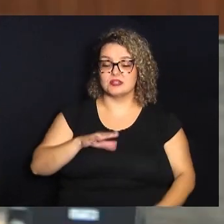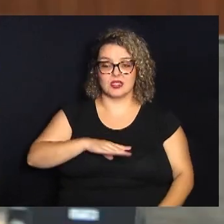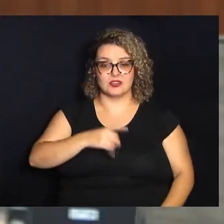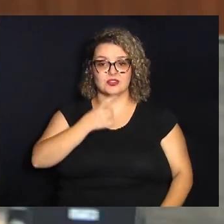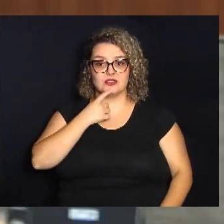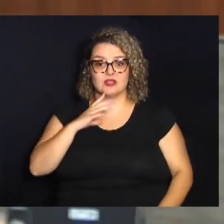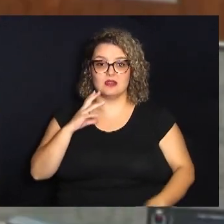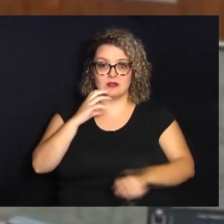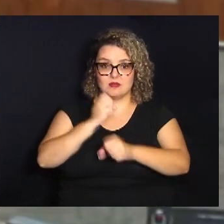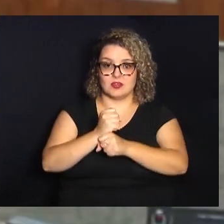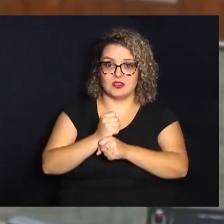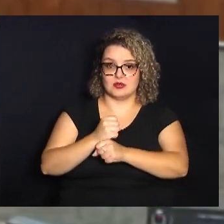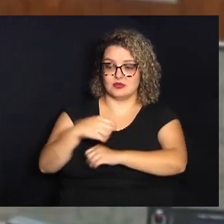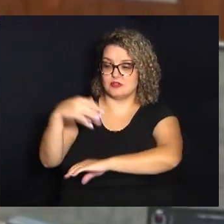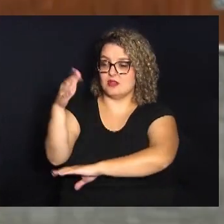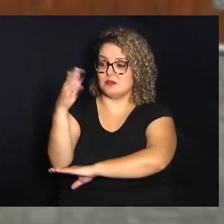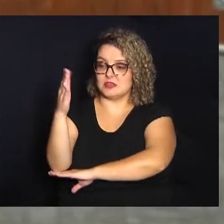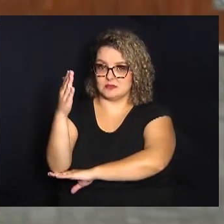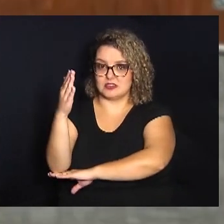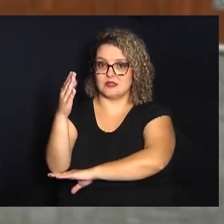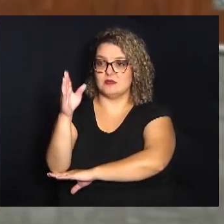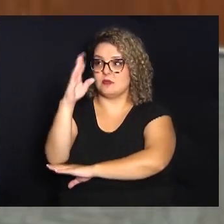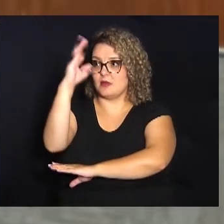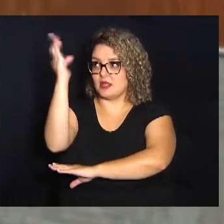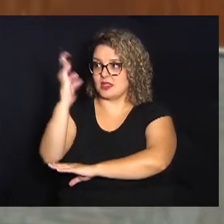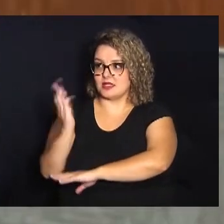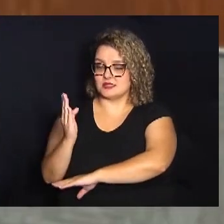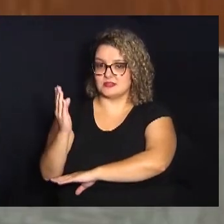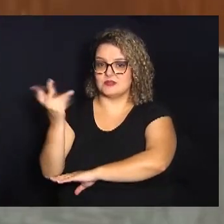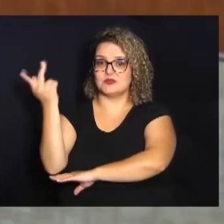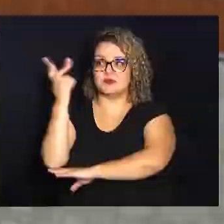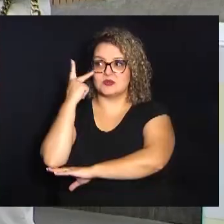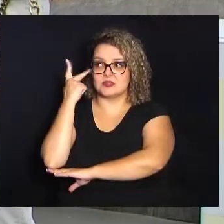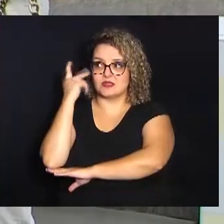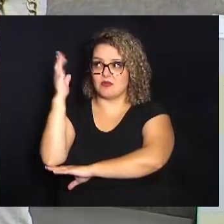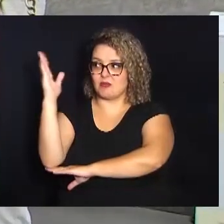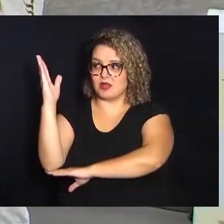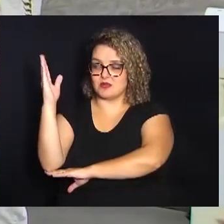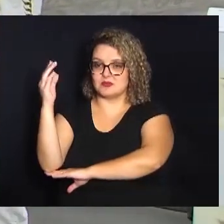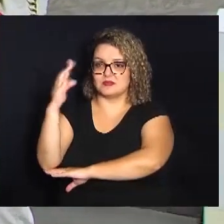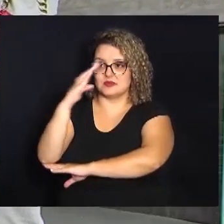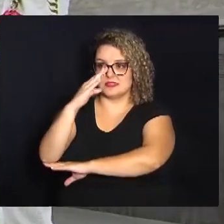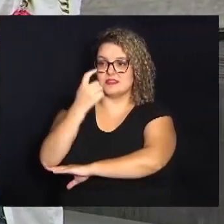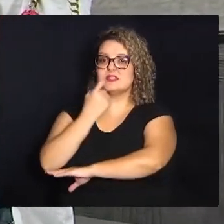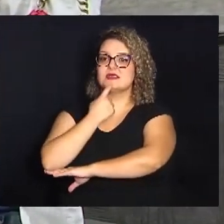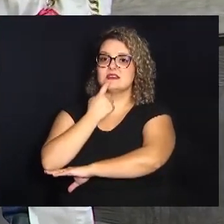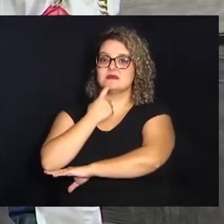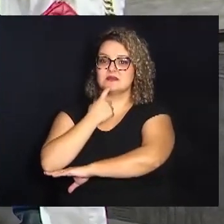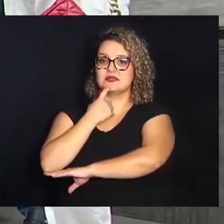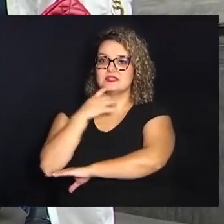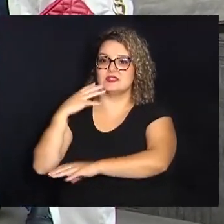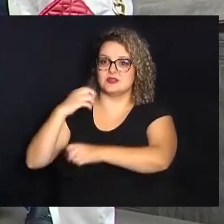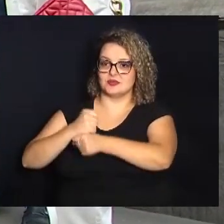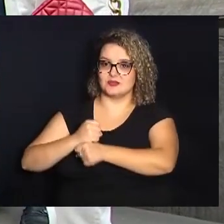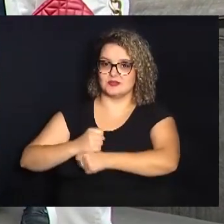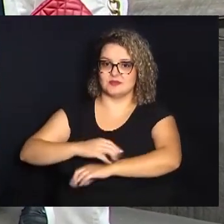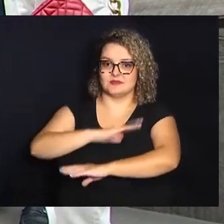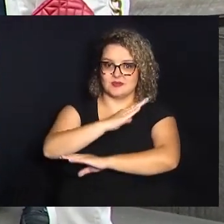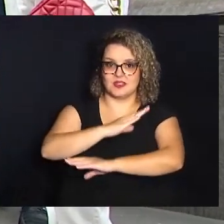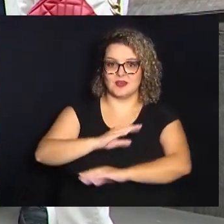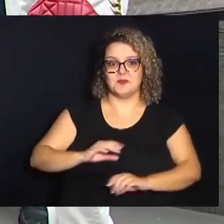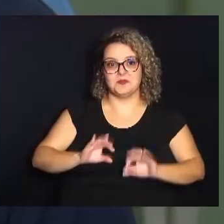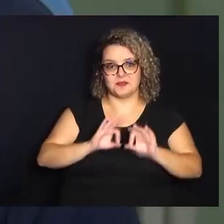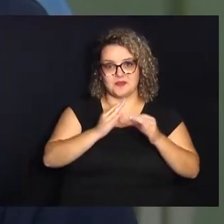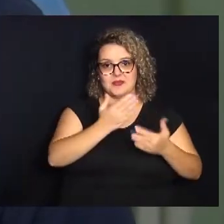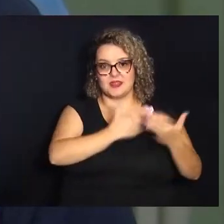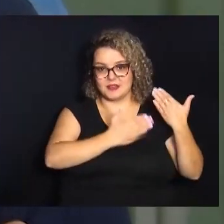Brasil, São Paulo e Campinas no plenário da Casa de Leis. Descendente de italianos, o presidente da Câmara